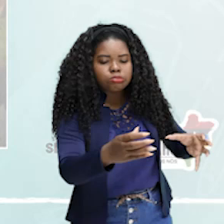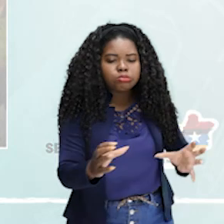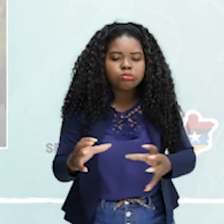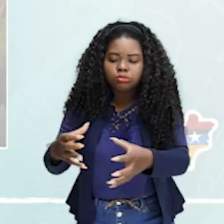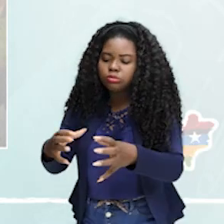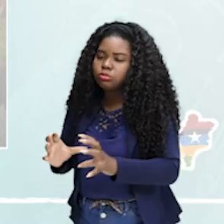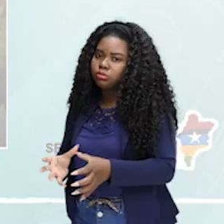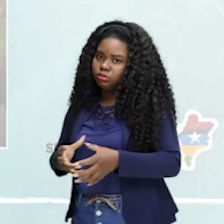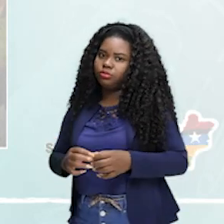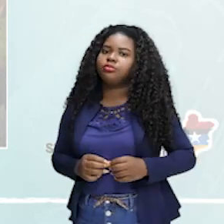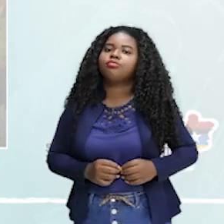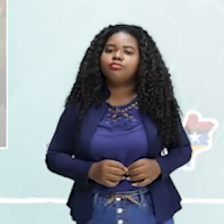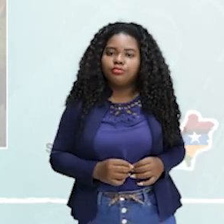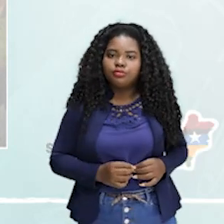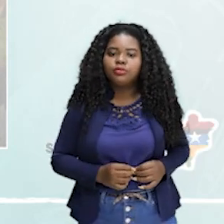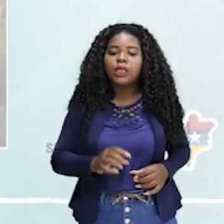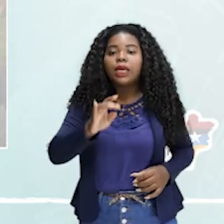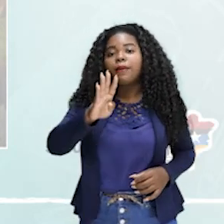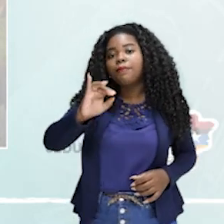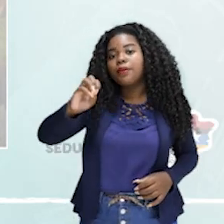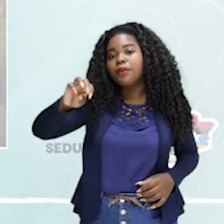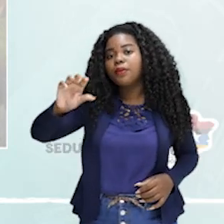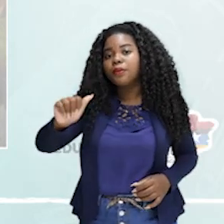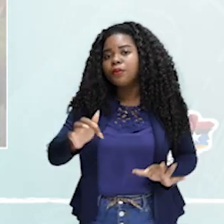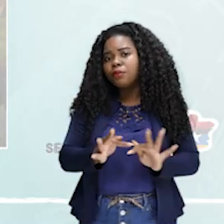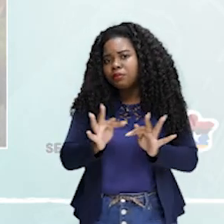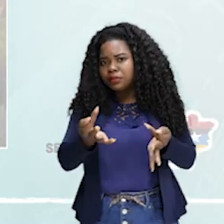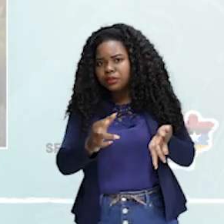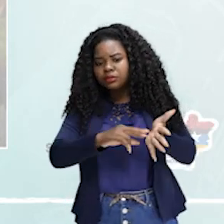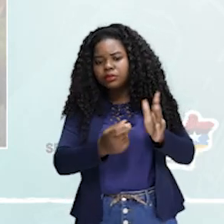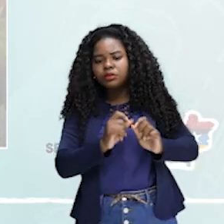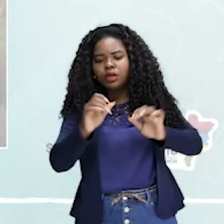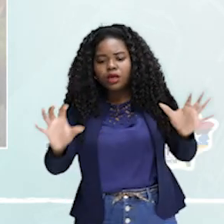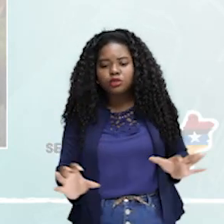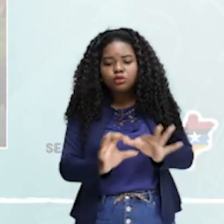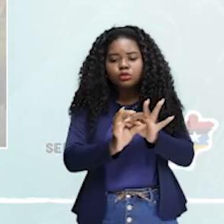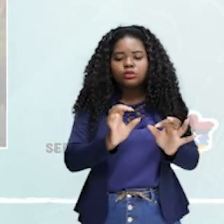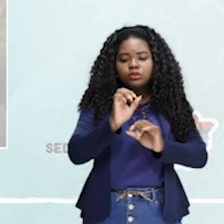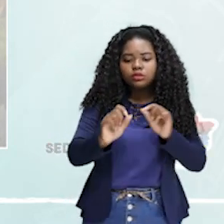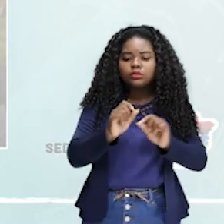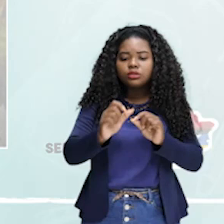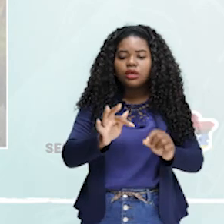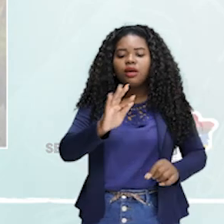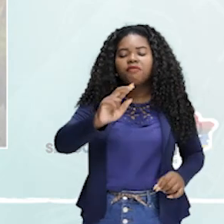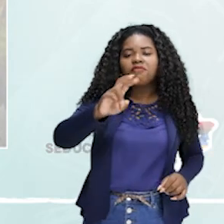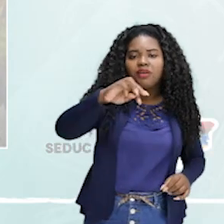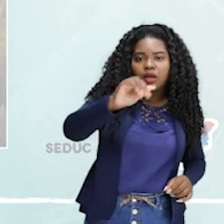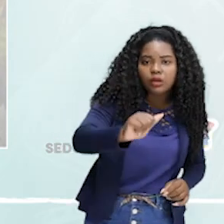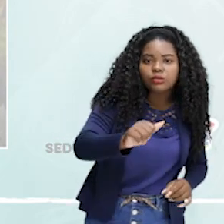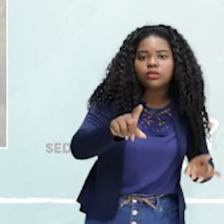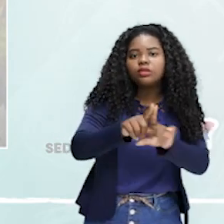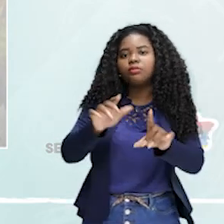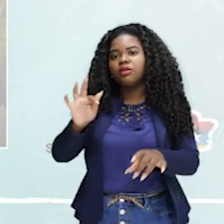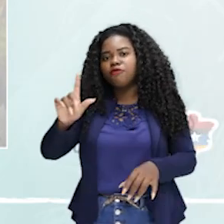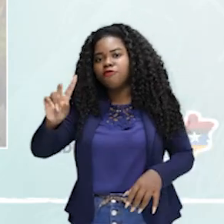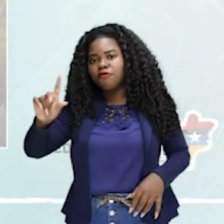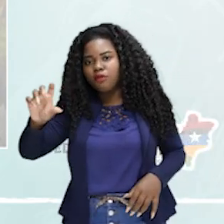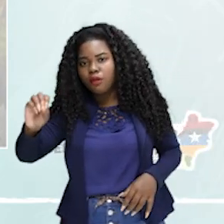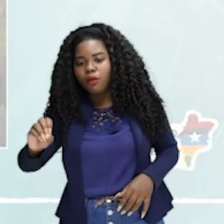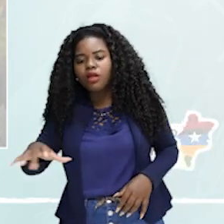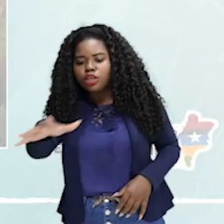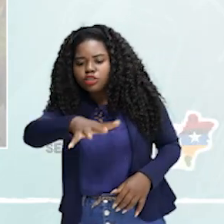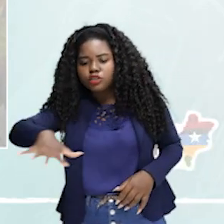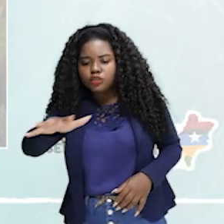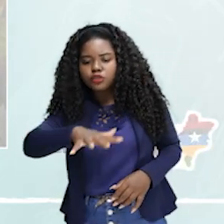nós podemos dizer aí de modo mais simples, que seria aí a junção, né, entre a fauna e a flora de um espaço